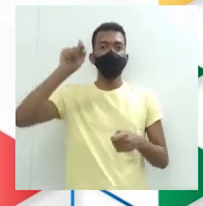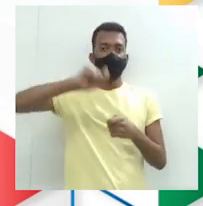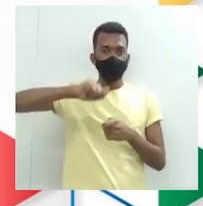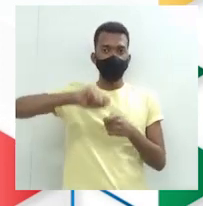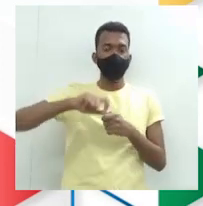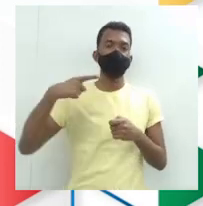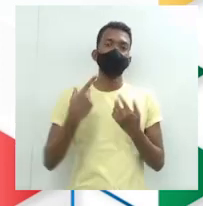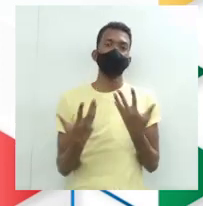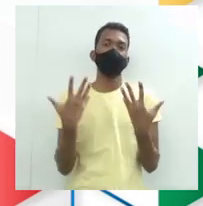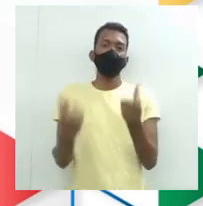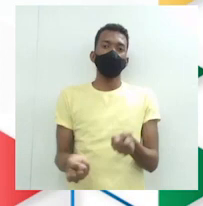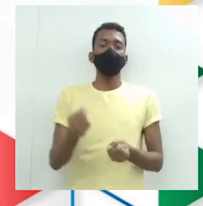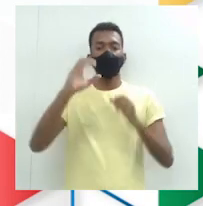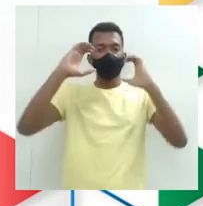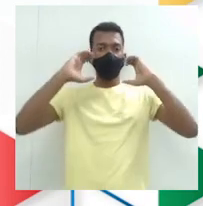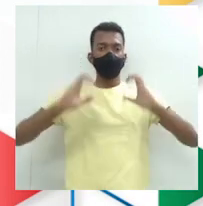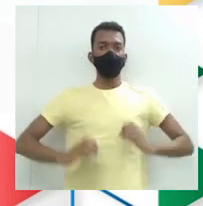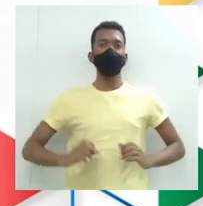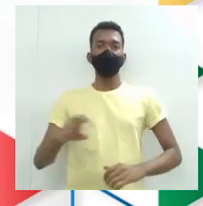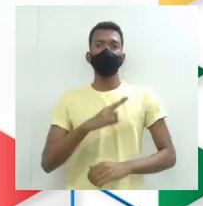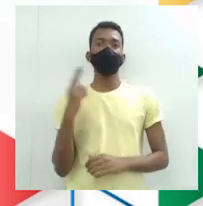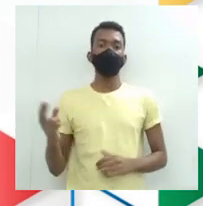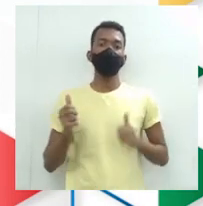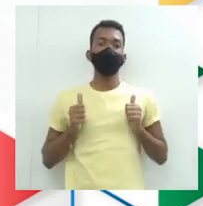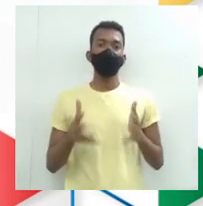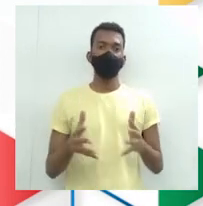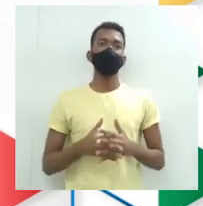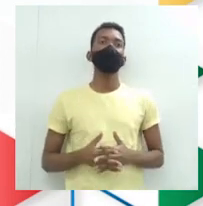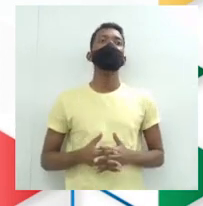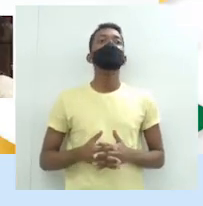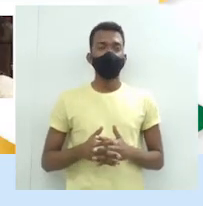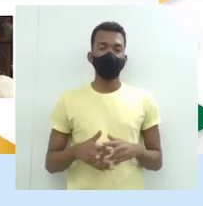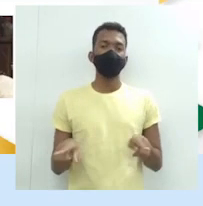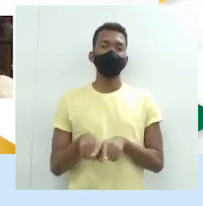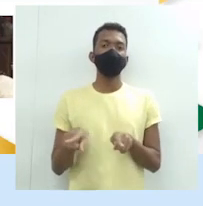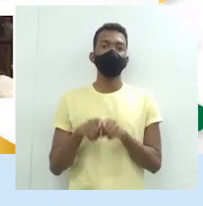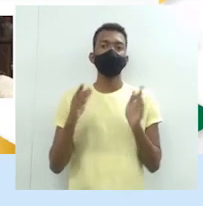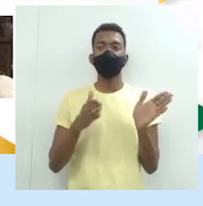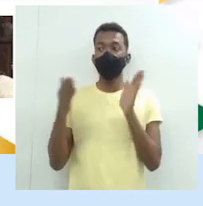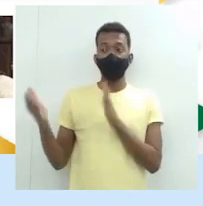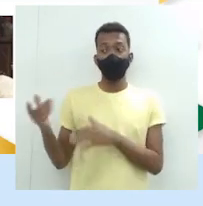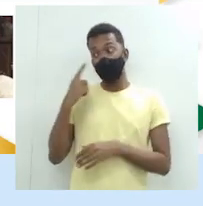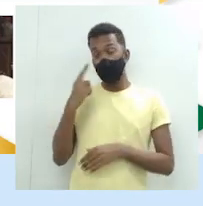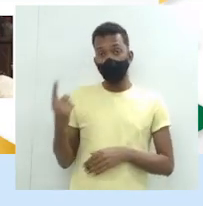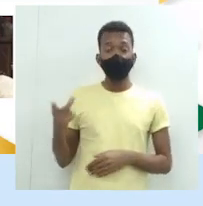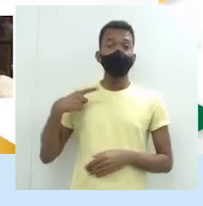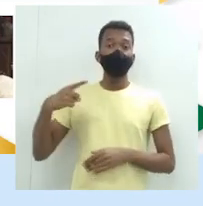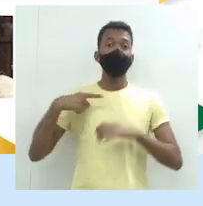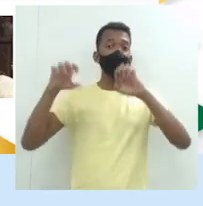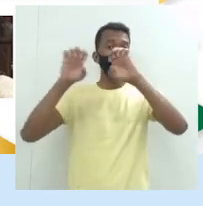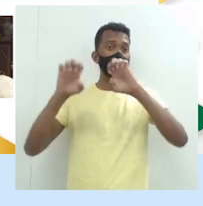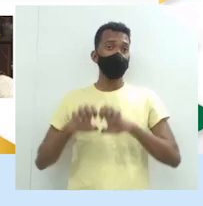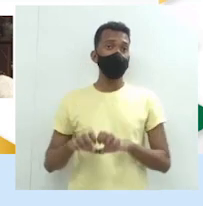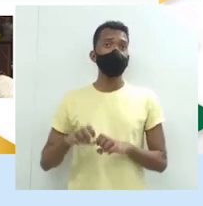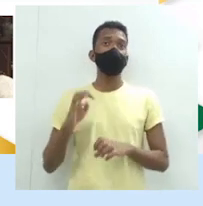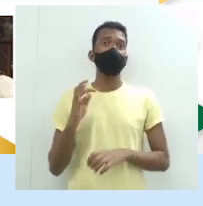de um comportamento ou de uma atitude. Indo aí para o lado, a gente tem as estruturas, né? Title, o